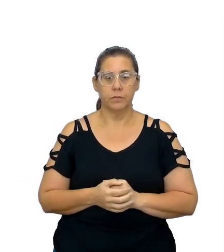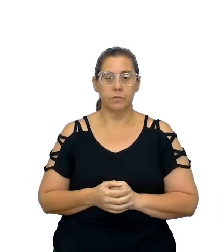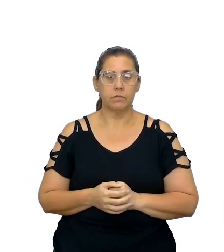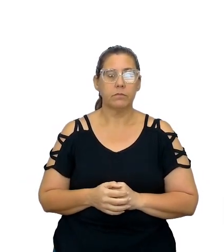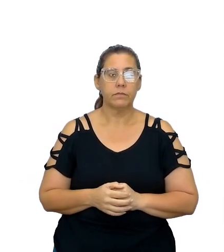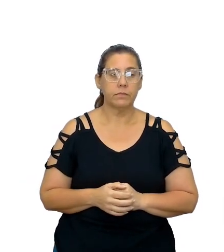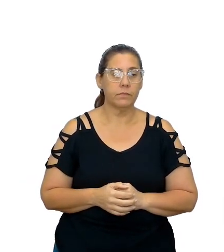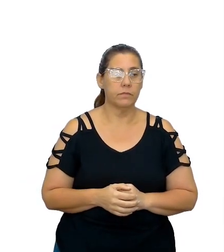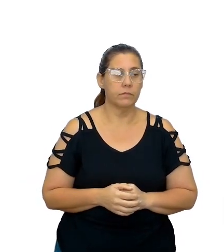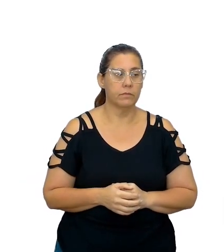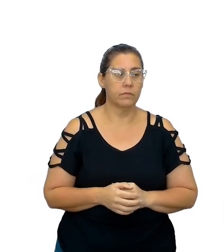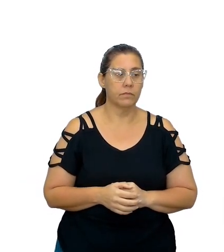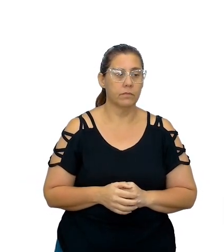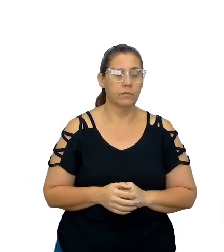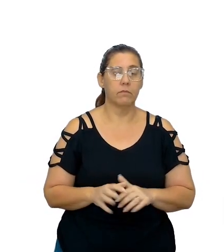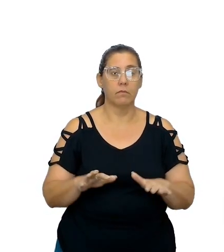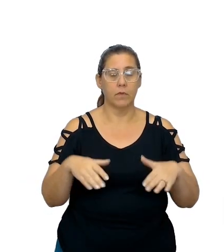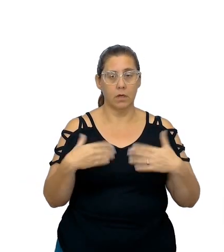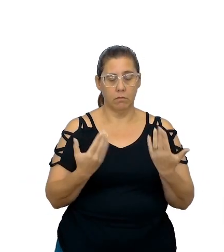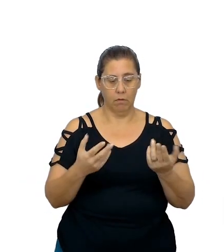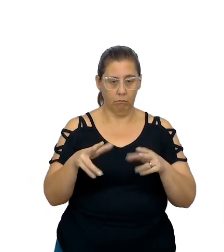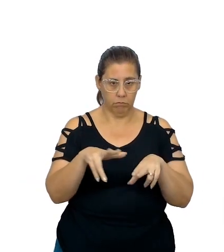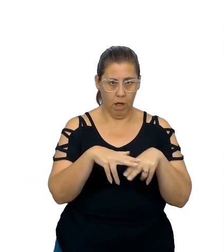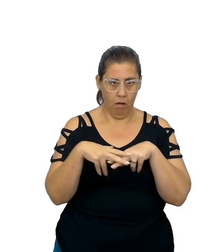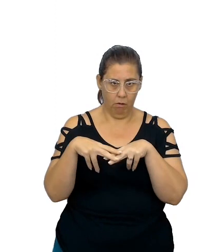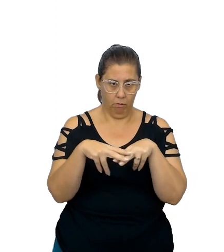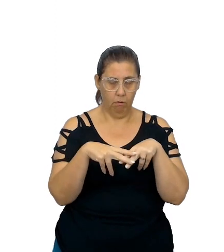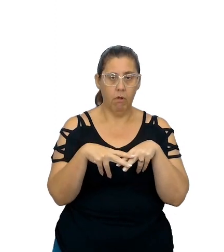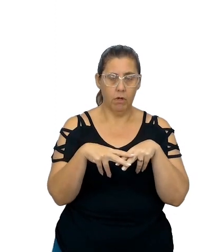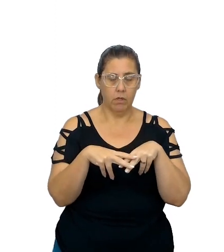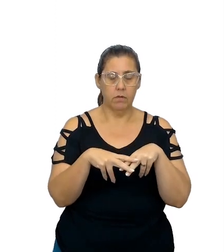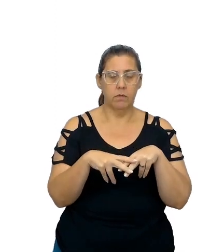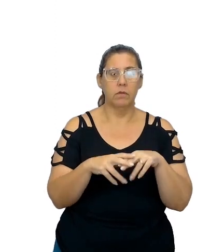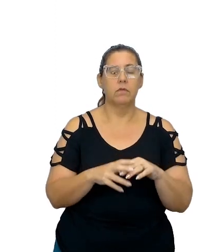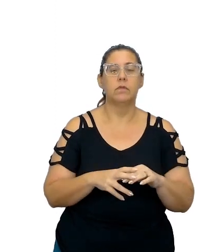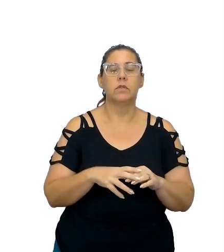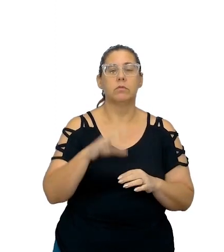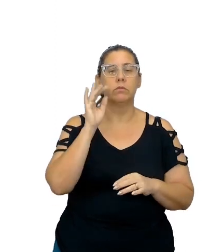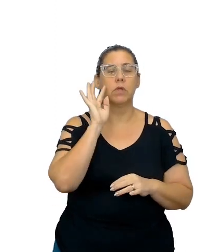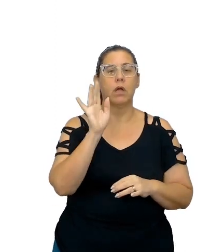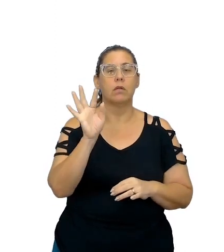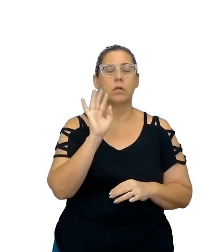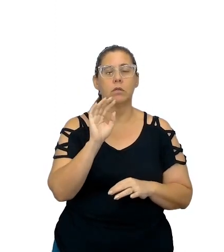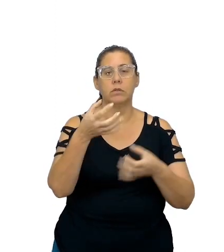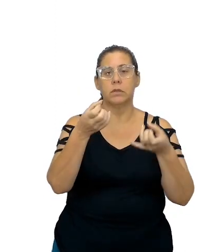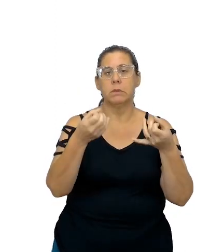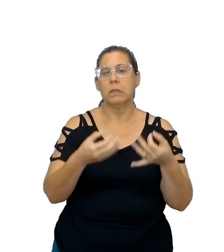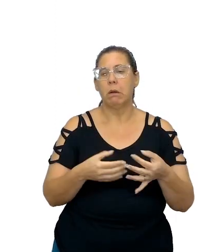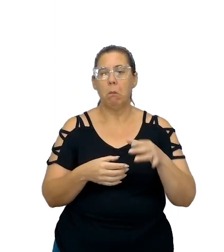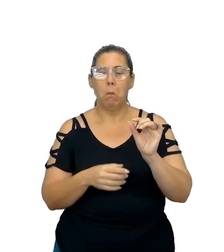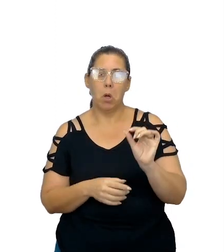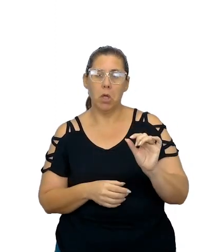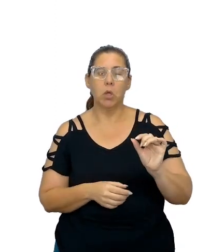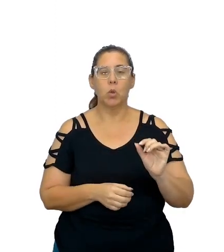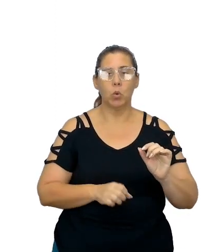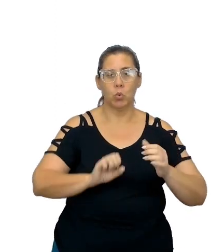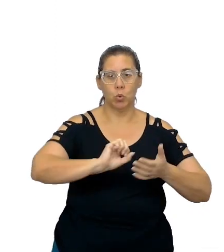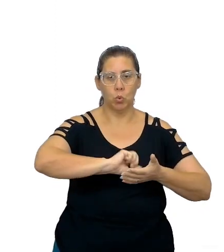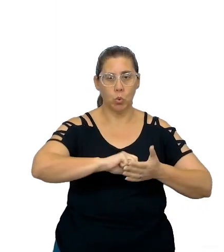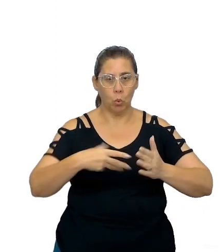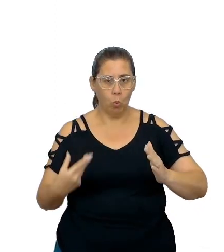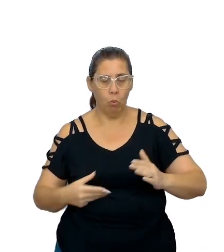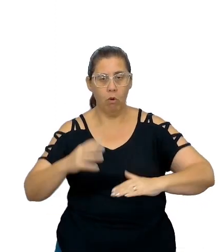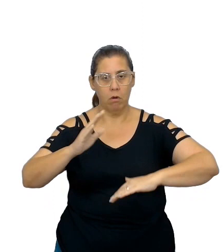Então, nessa revisitação, dos aspectos teóricos, vamos falar um pouquinho do currículo em ação do ensino